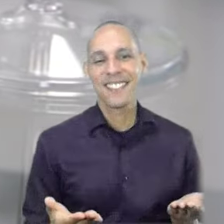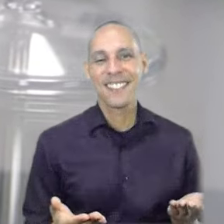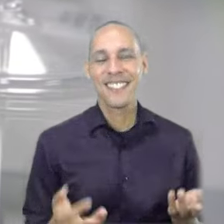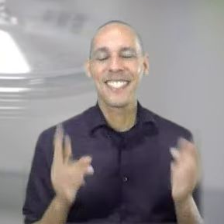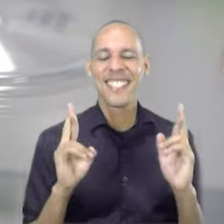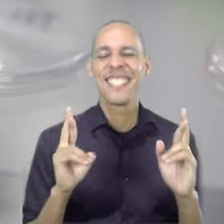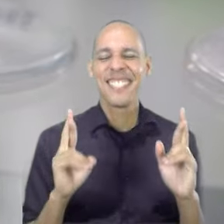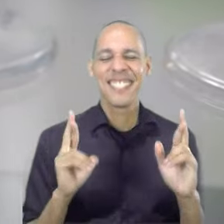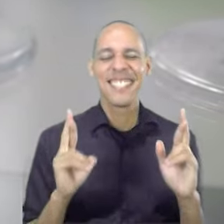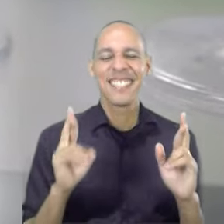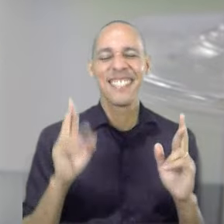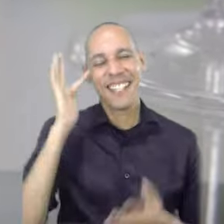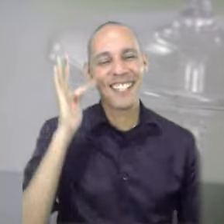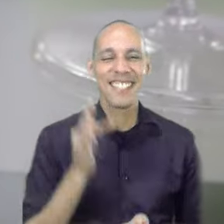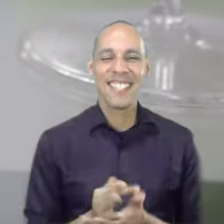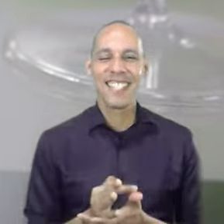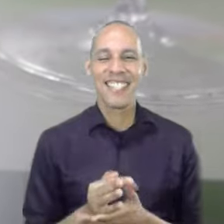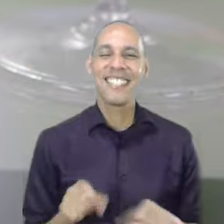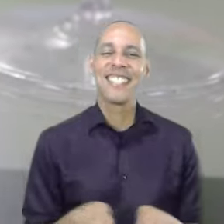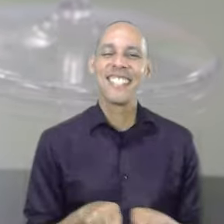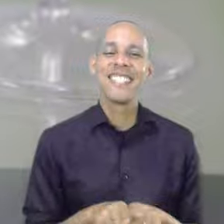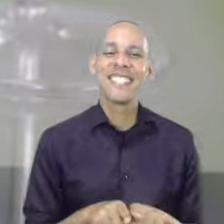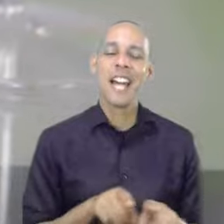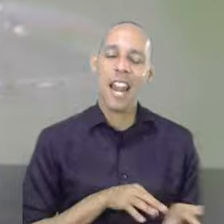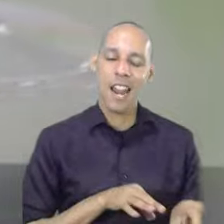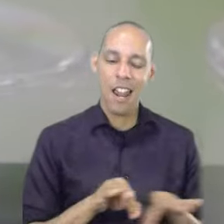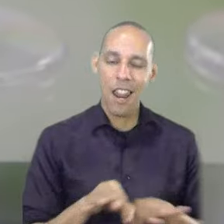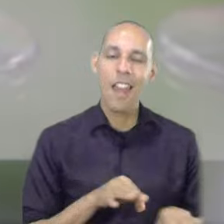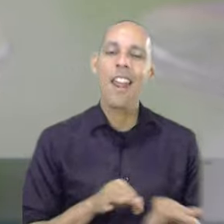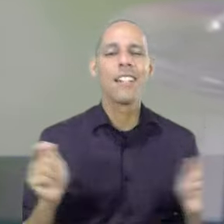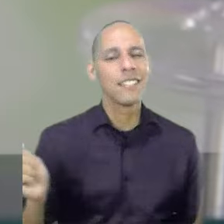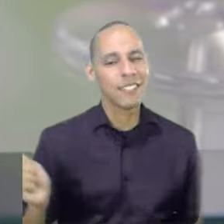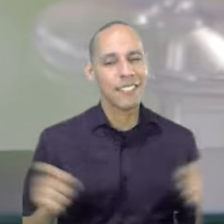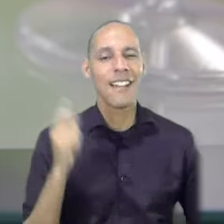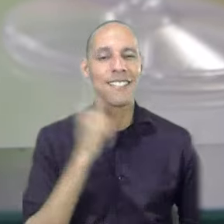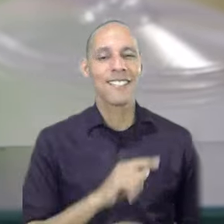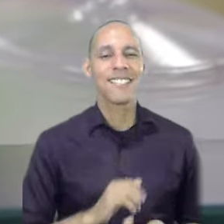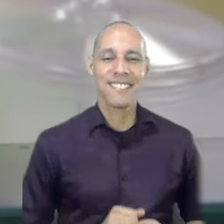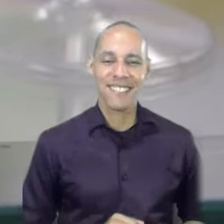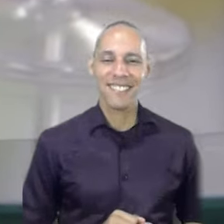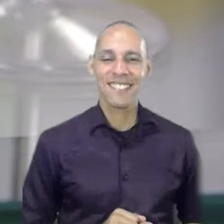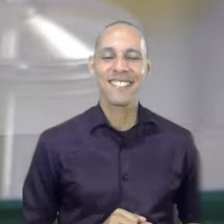fé, né, mas é um negócio planejado e factível de acontecer.